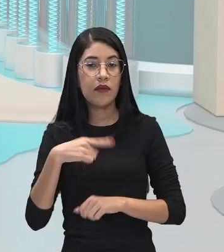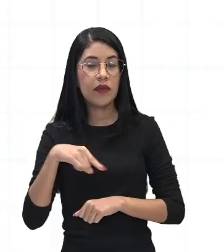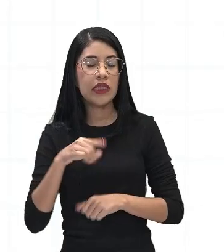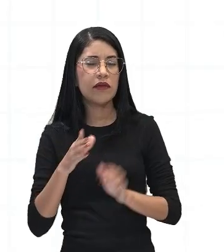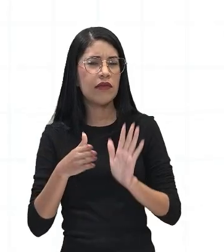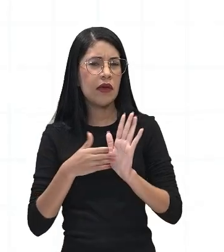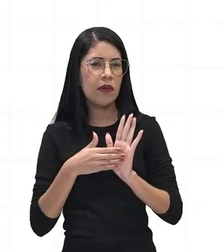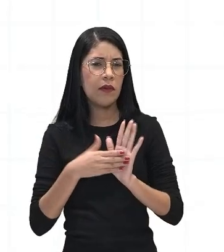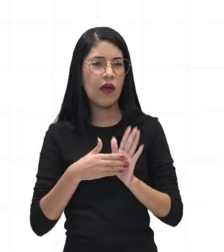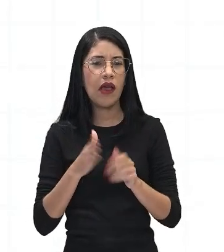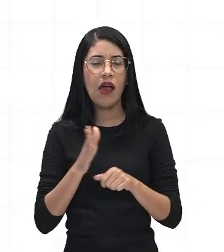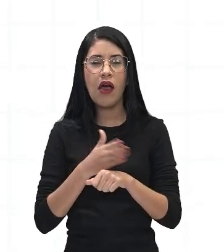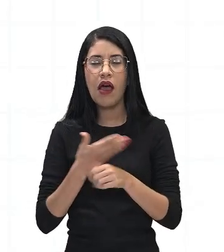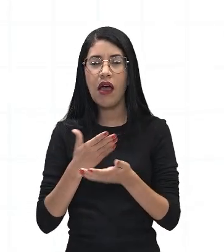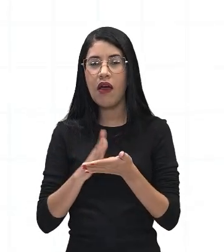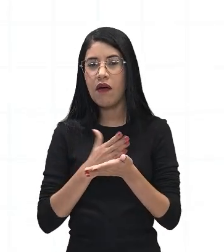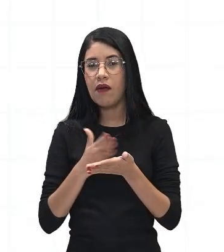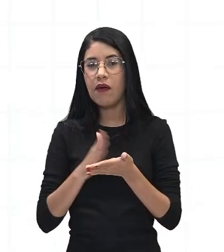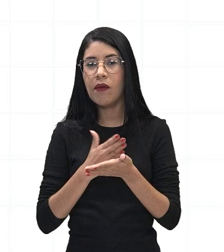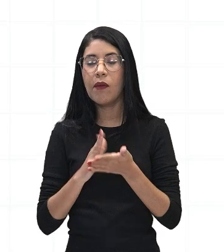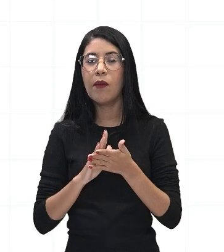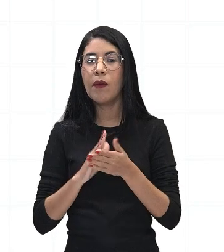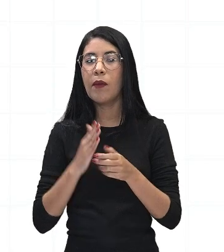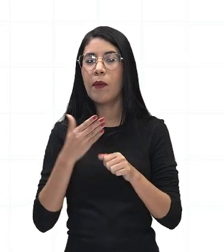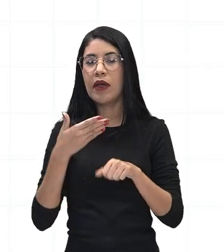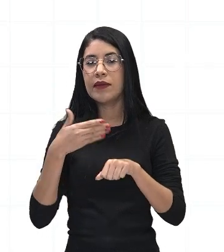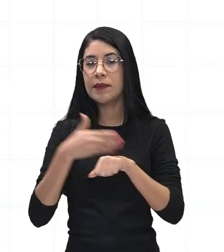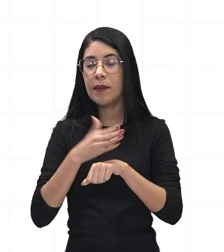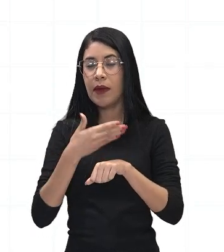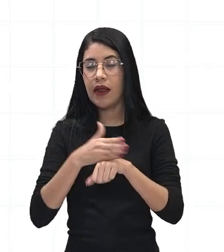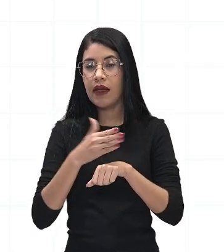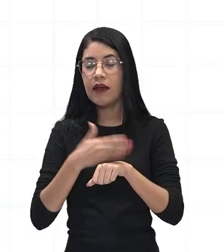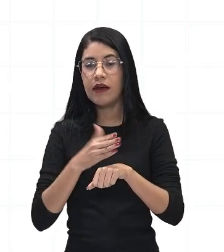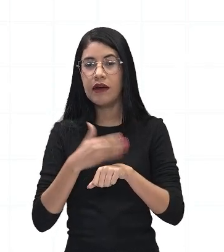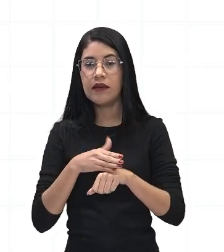aqui para vocês alguns movimentos